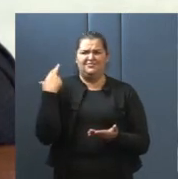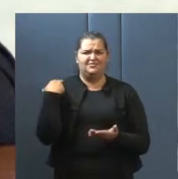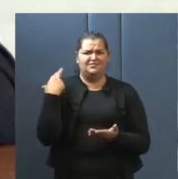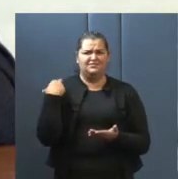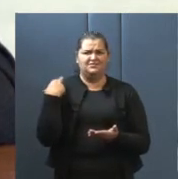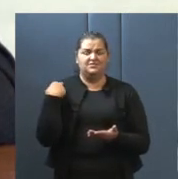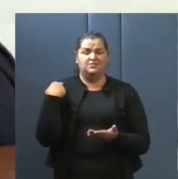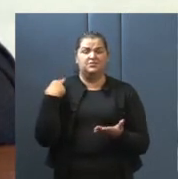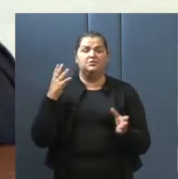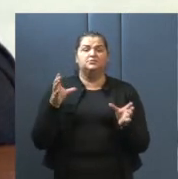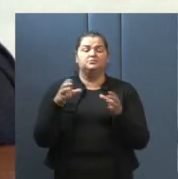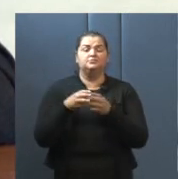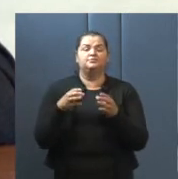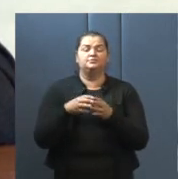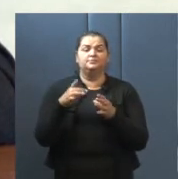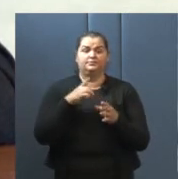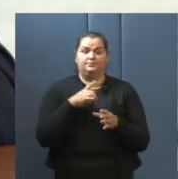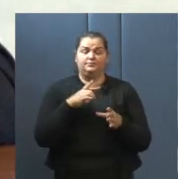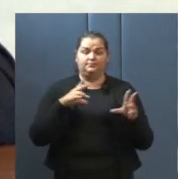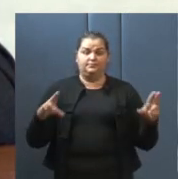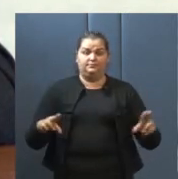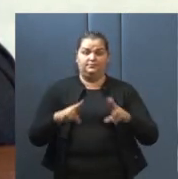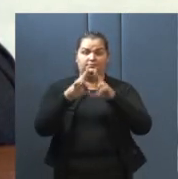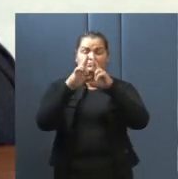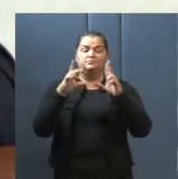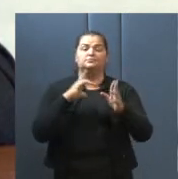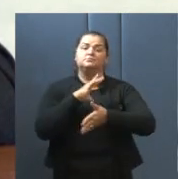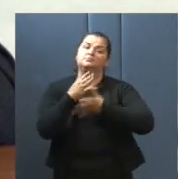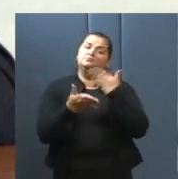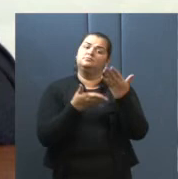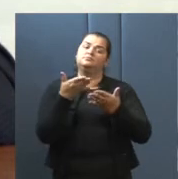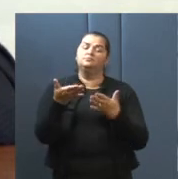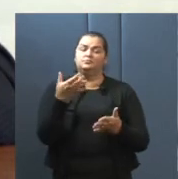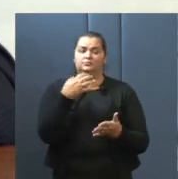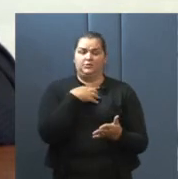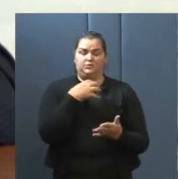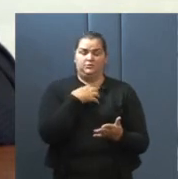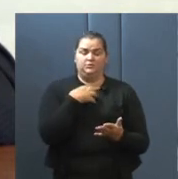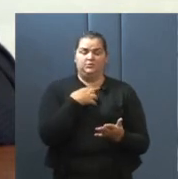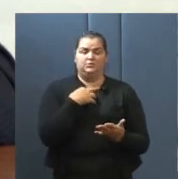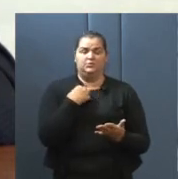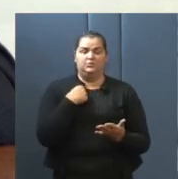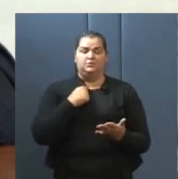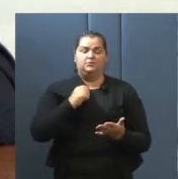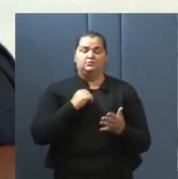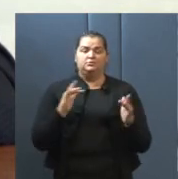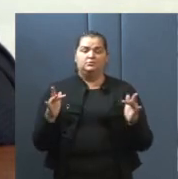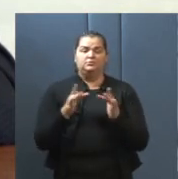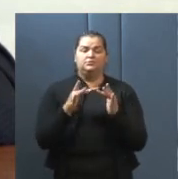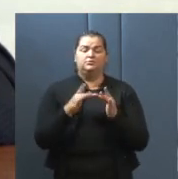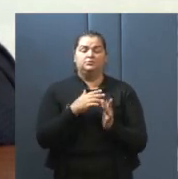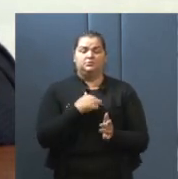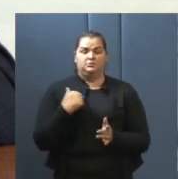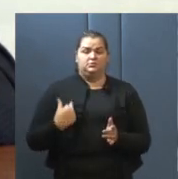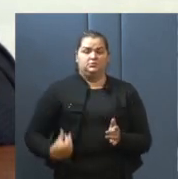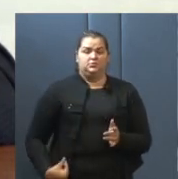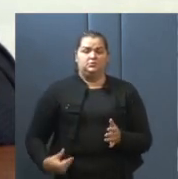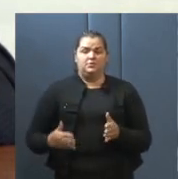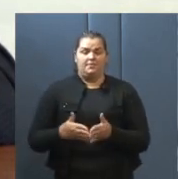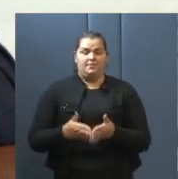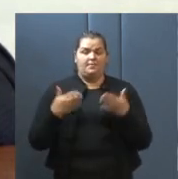que o Clube de Paris tem feito para remediar essa situação e engajar a China em